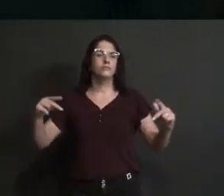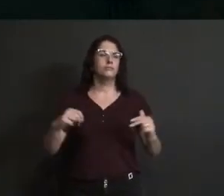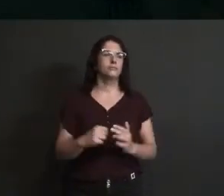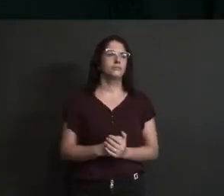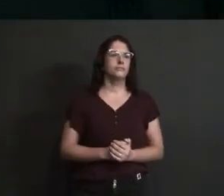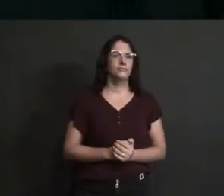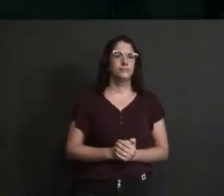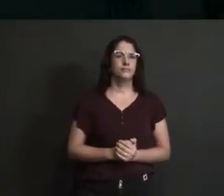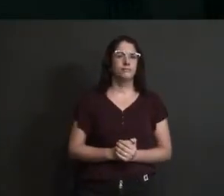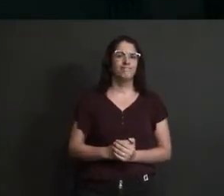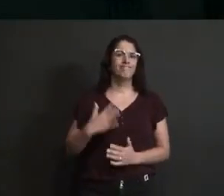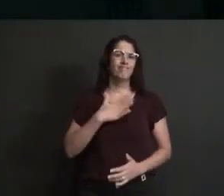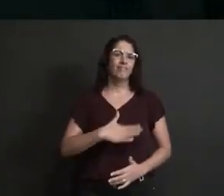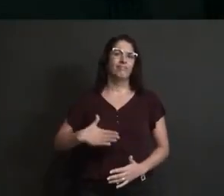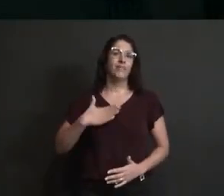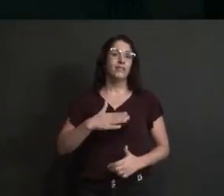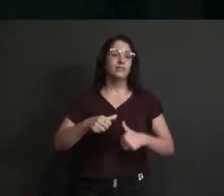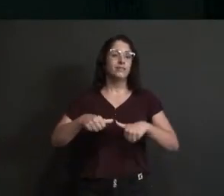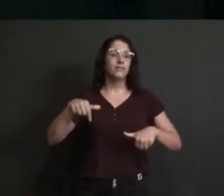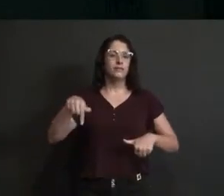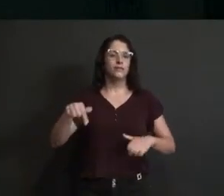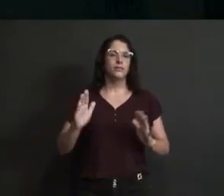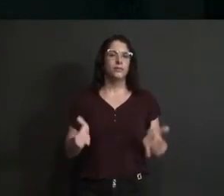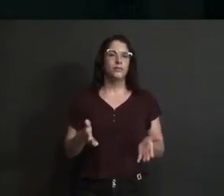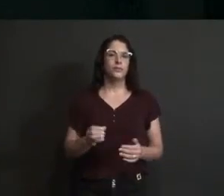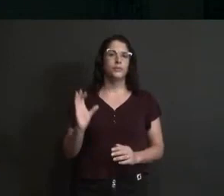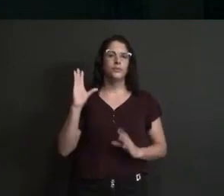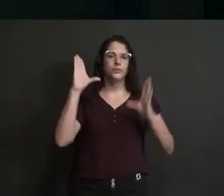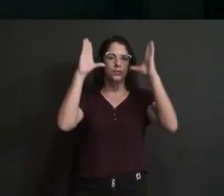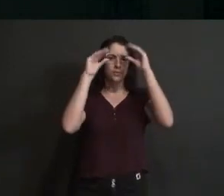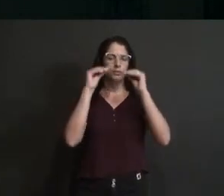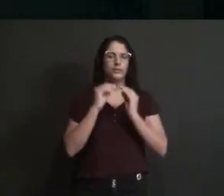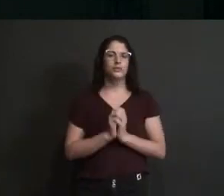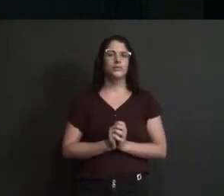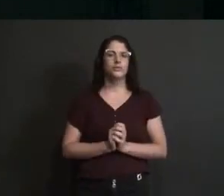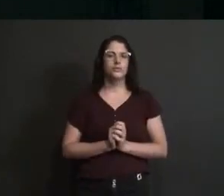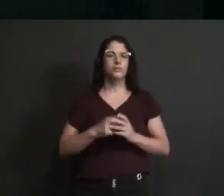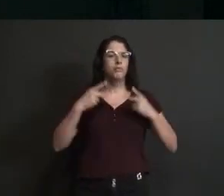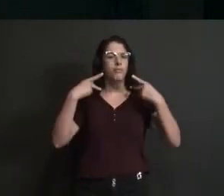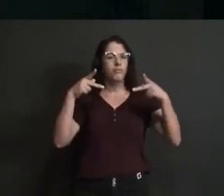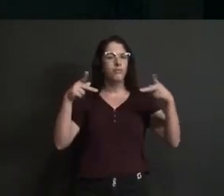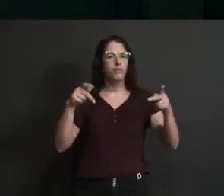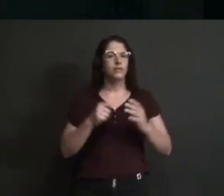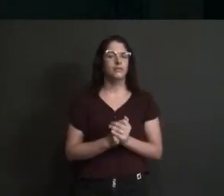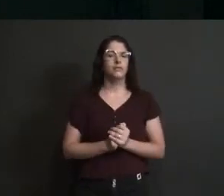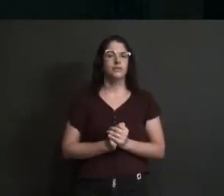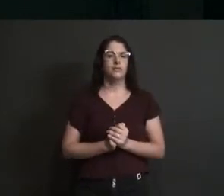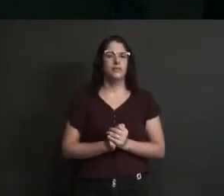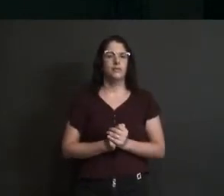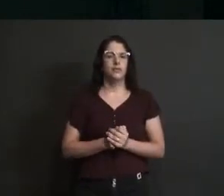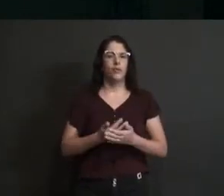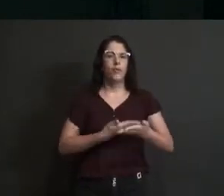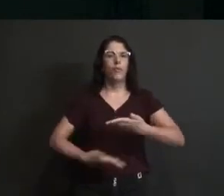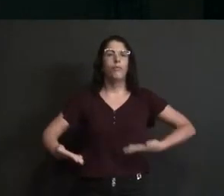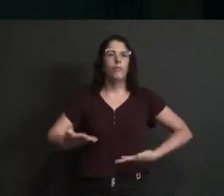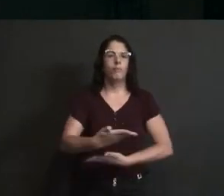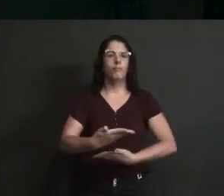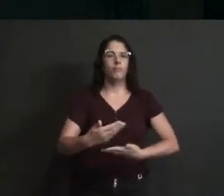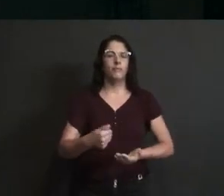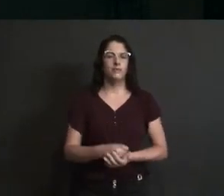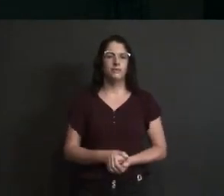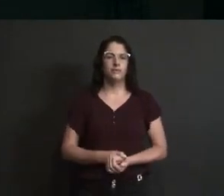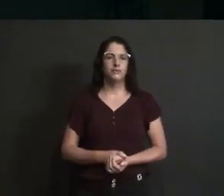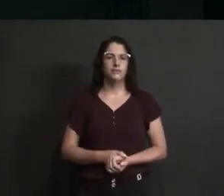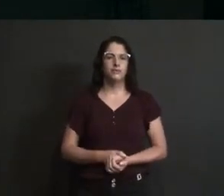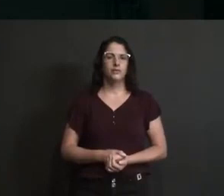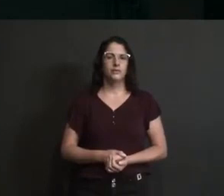Uma satisfação estar aqui nessa noite pregando e partilhando um pouco.